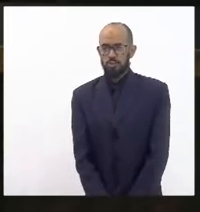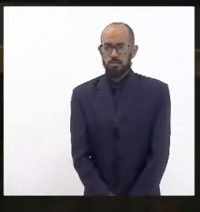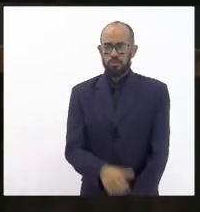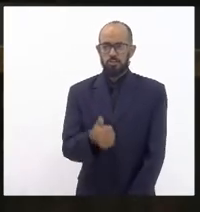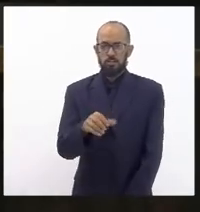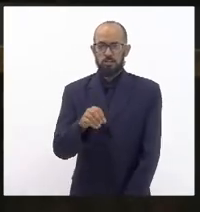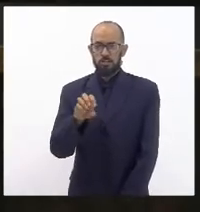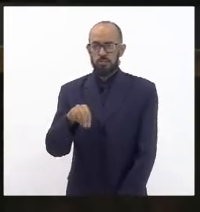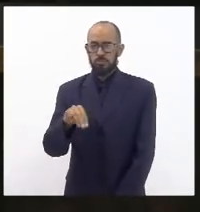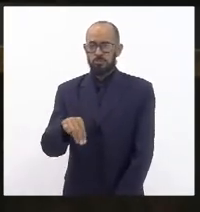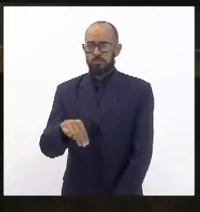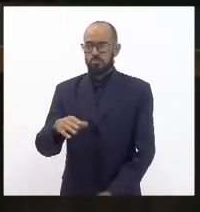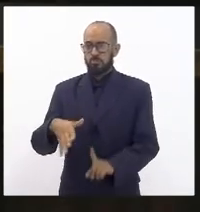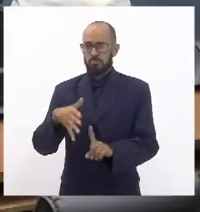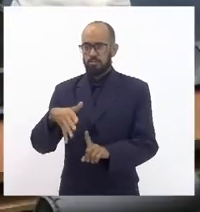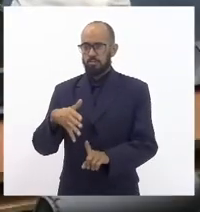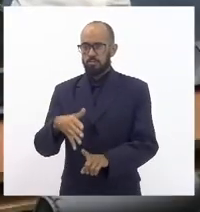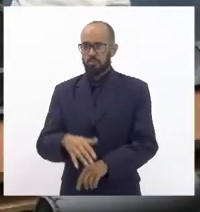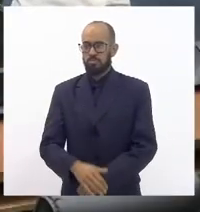sua manifestação